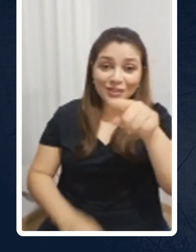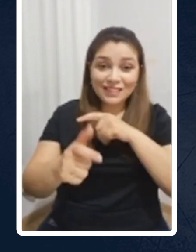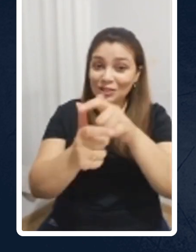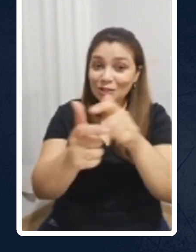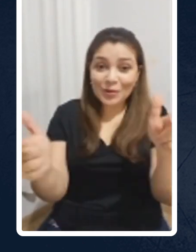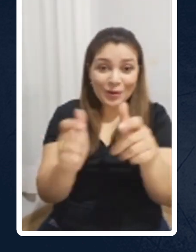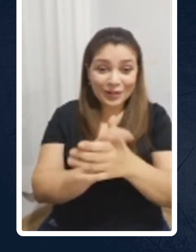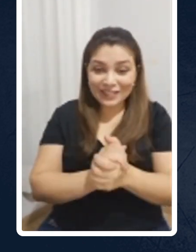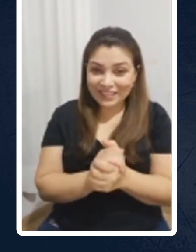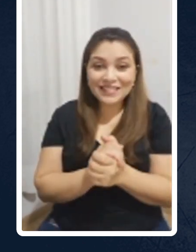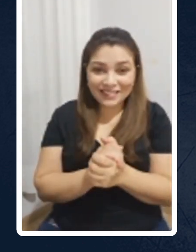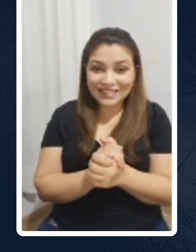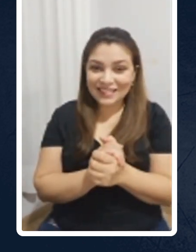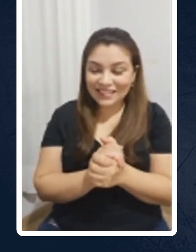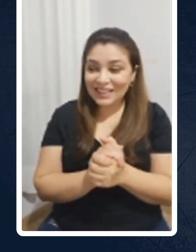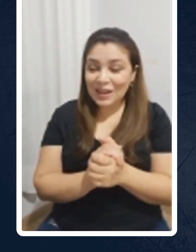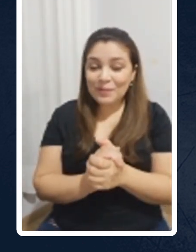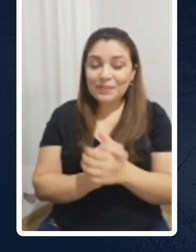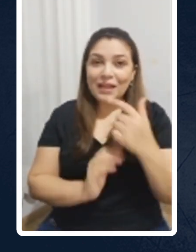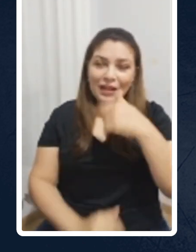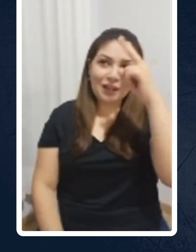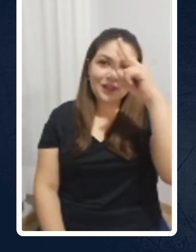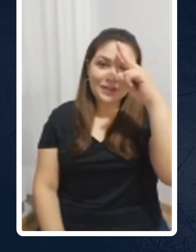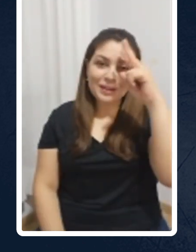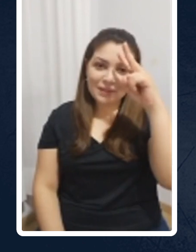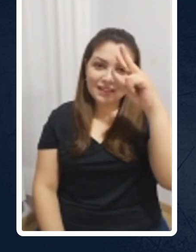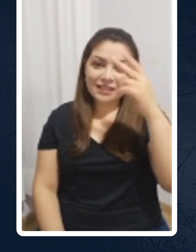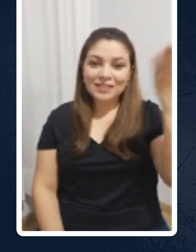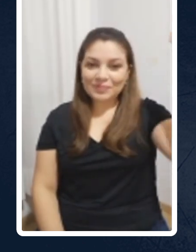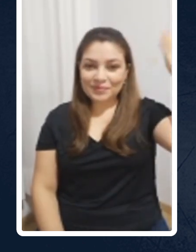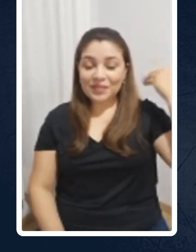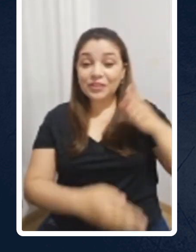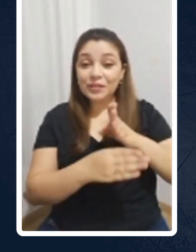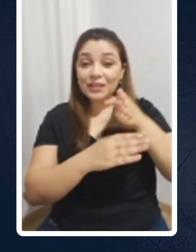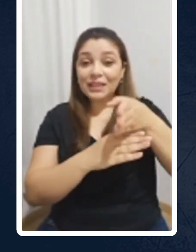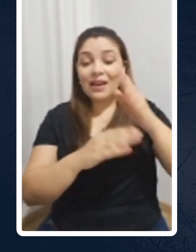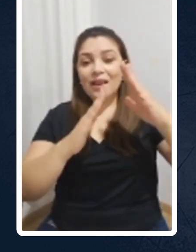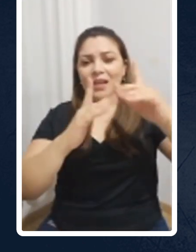Eu vou te dizer, na ocasião nós frequentávamos uma igreja